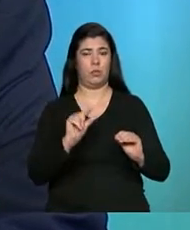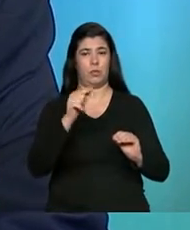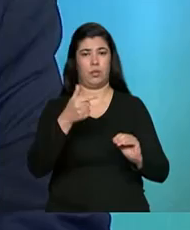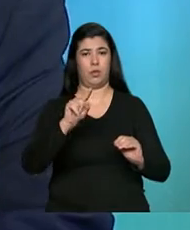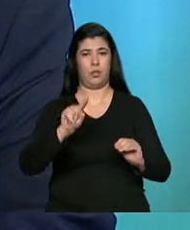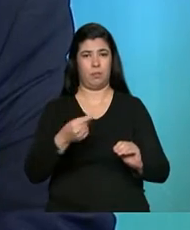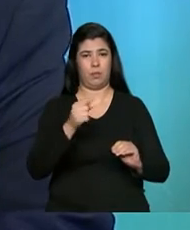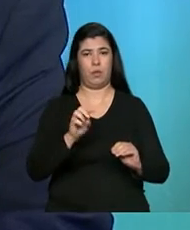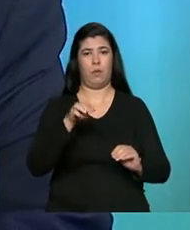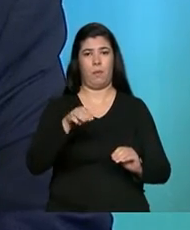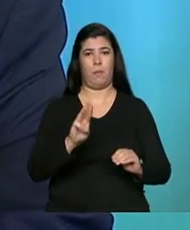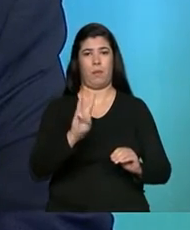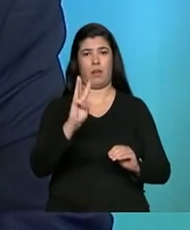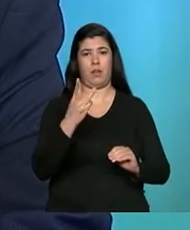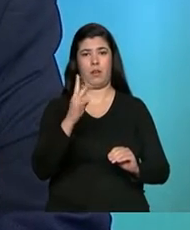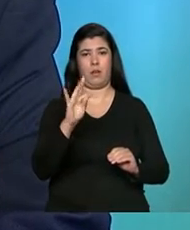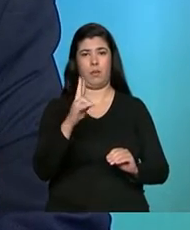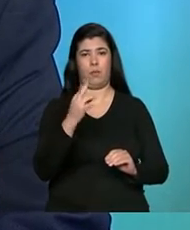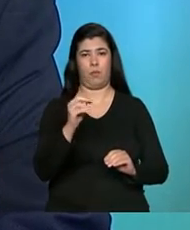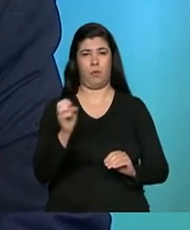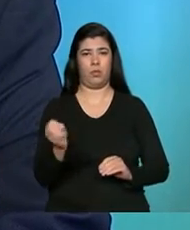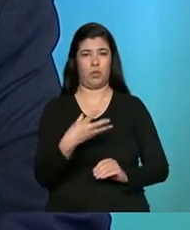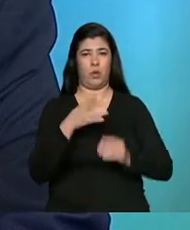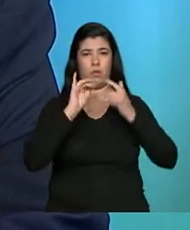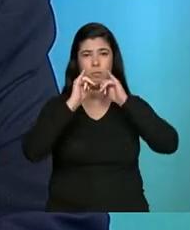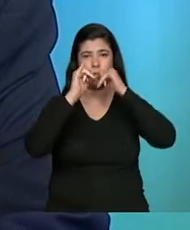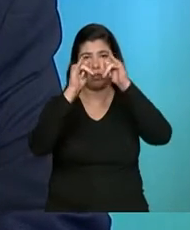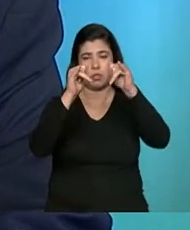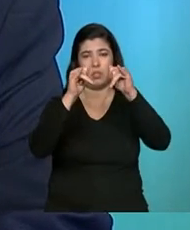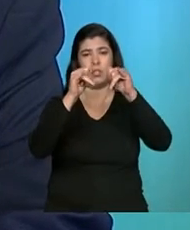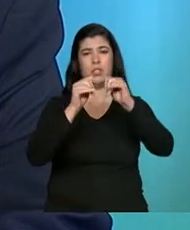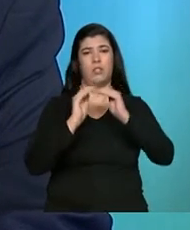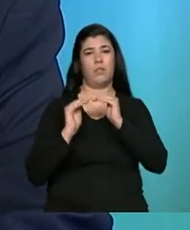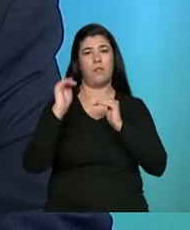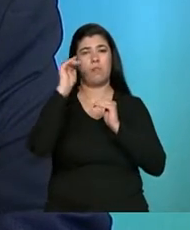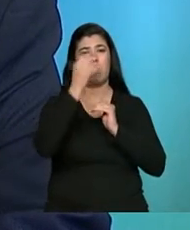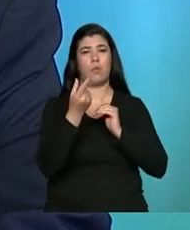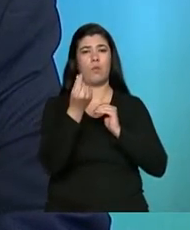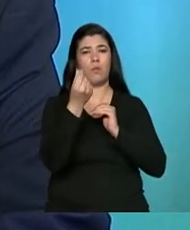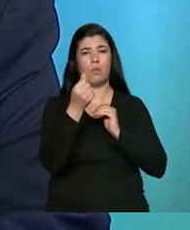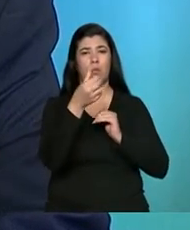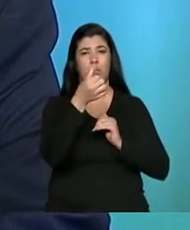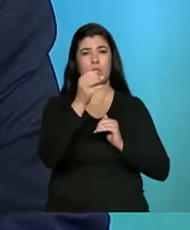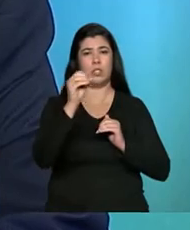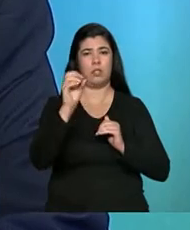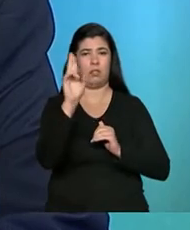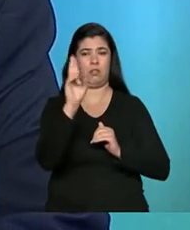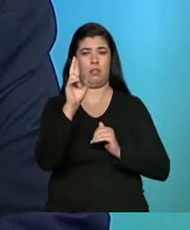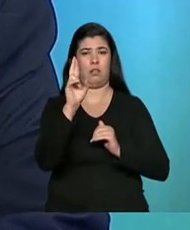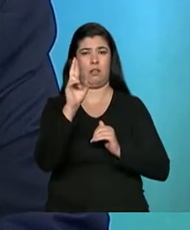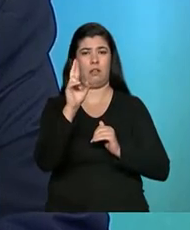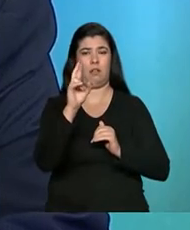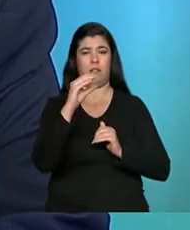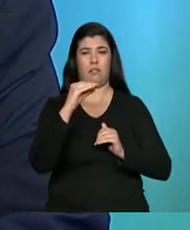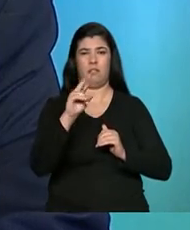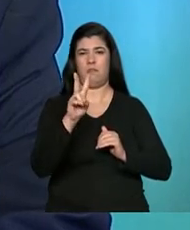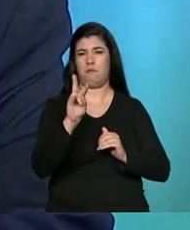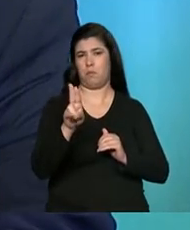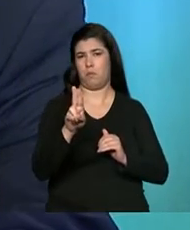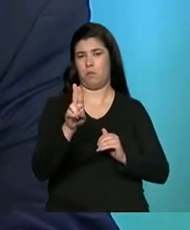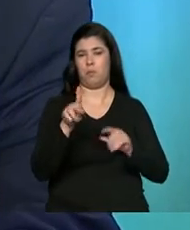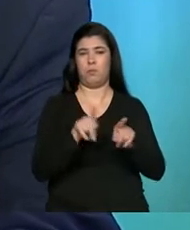térmicas que tinha um custo de geração elevado acima de 600 reais o cbo e que